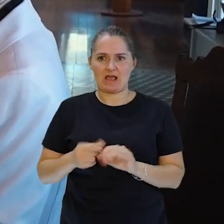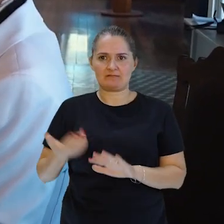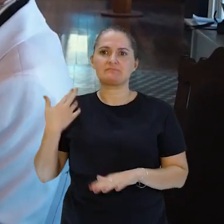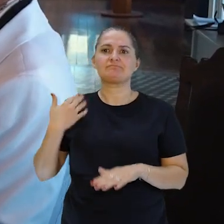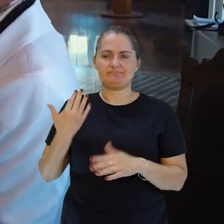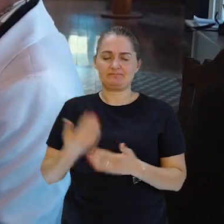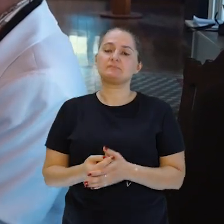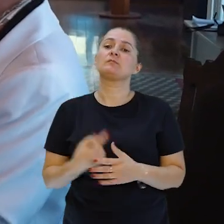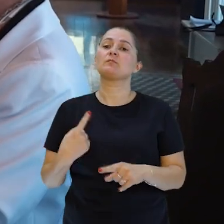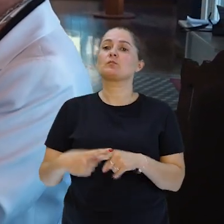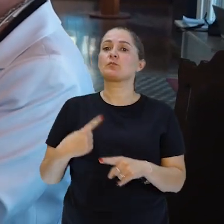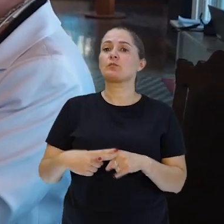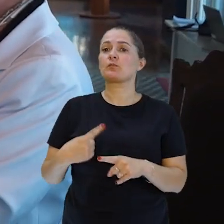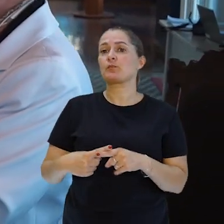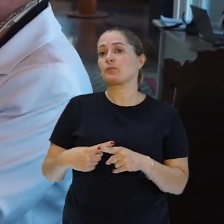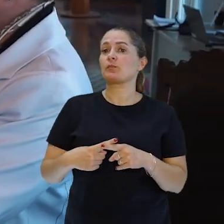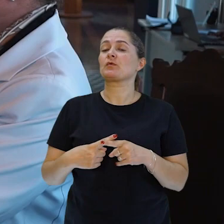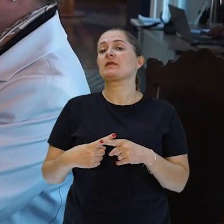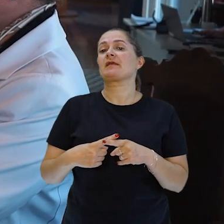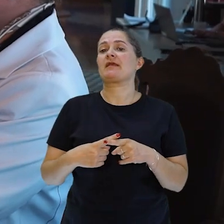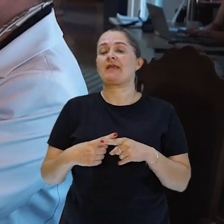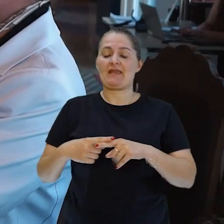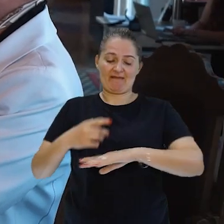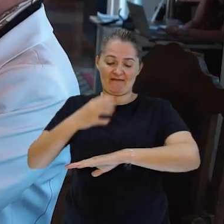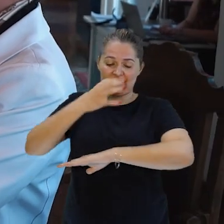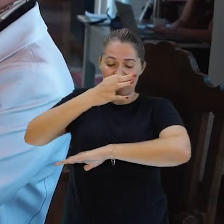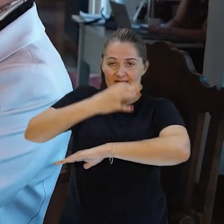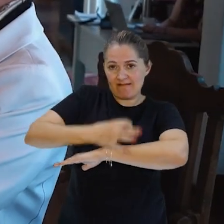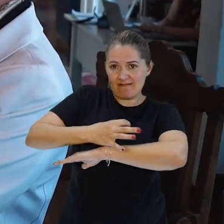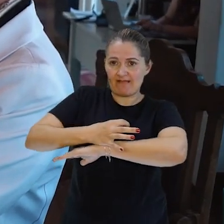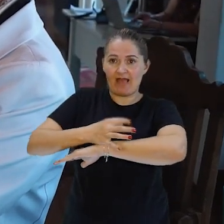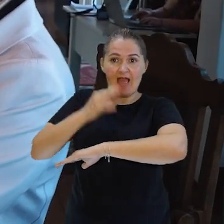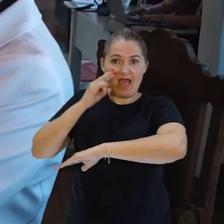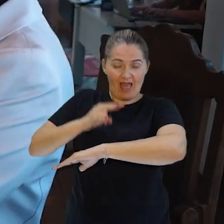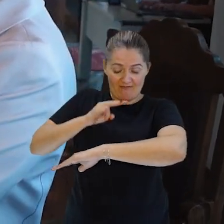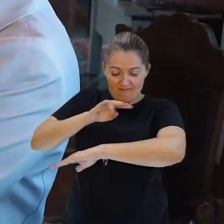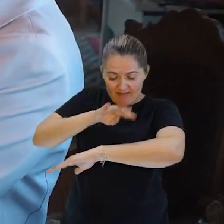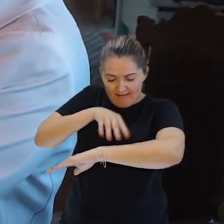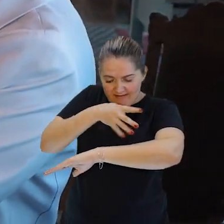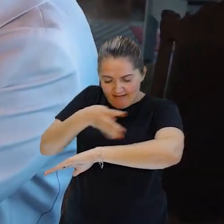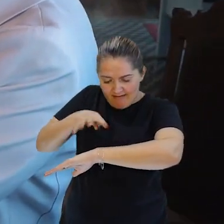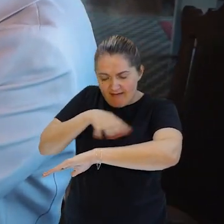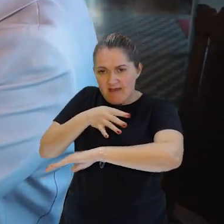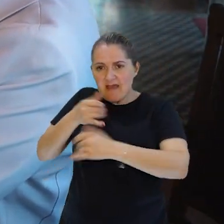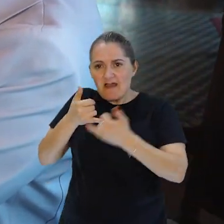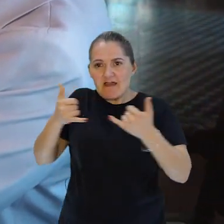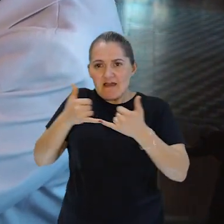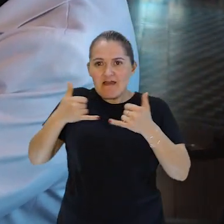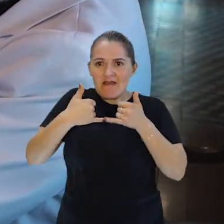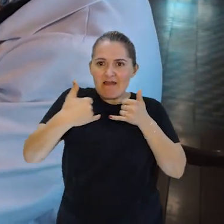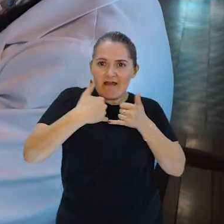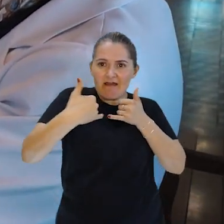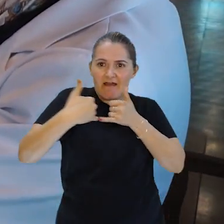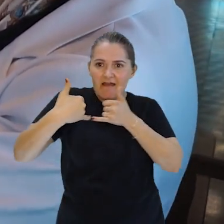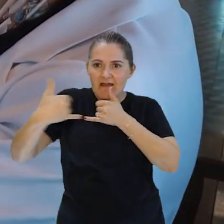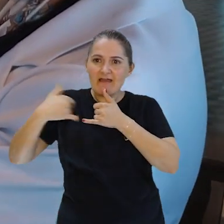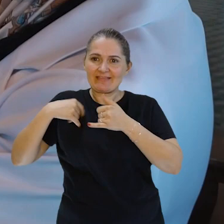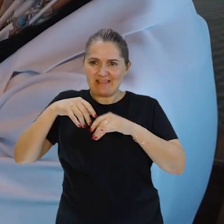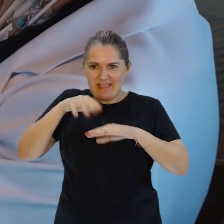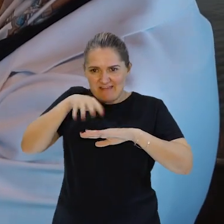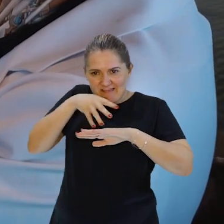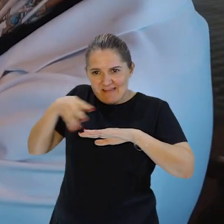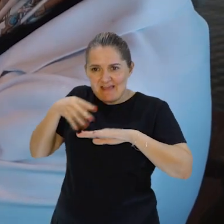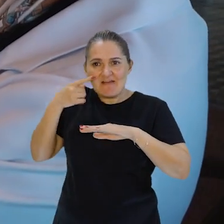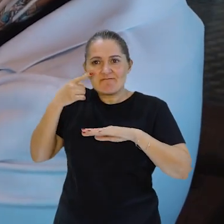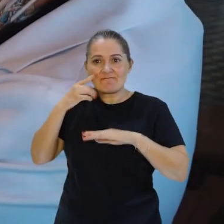alfaiataria, tá? Porque ele é conta-fio, porque ele tem esse quadradinho aqui, que tem os milímetros, ele